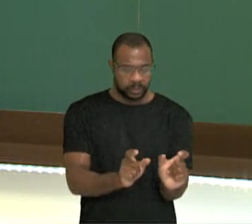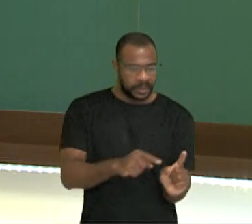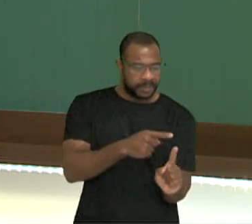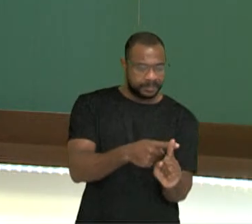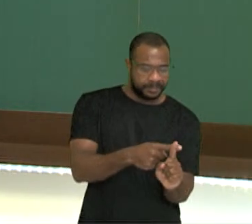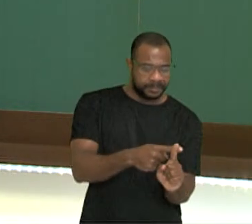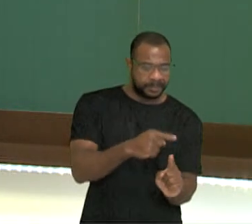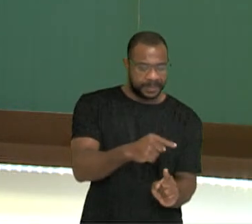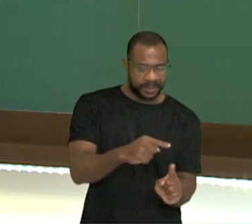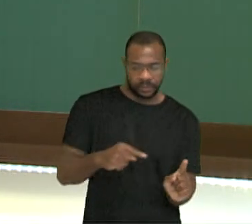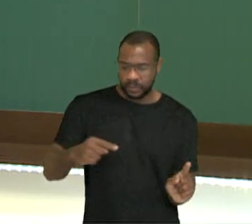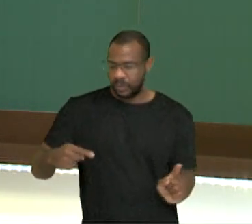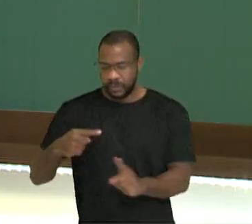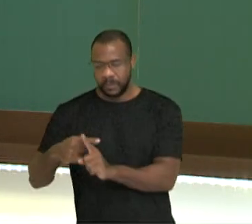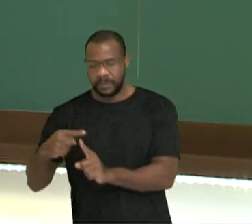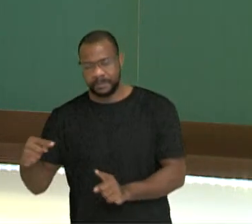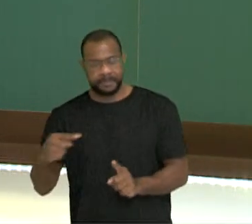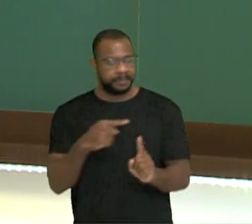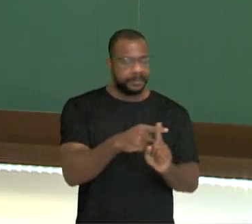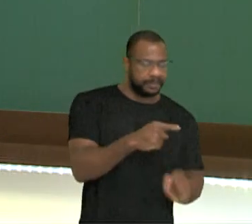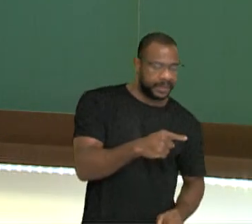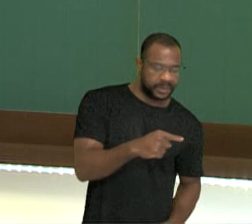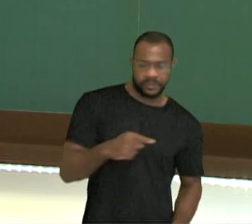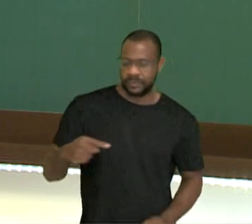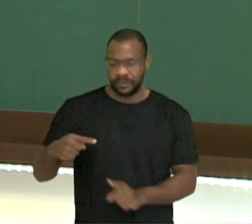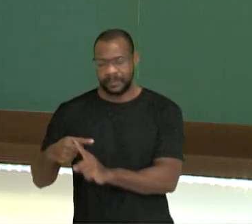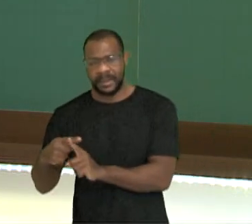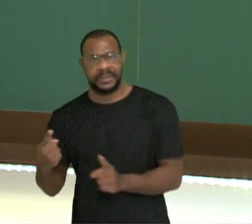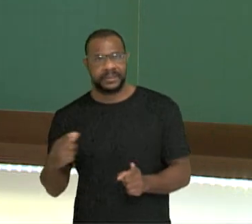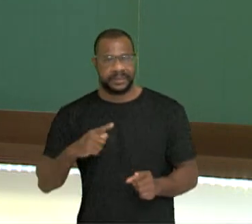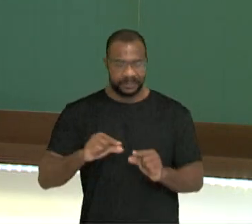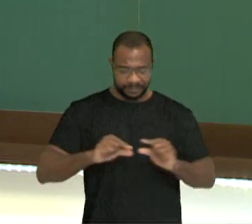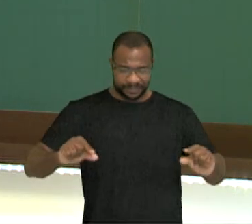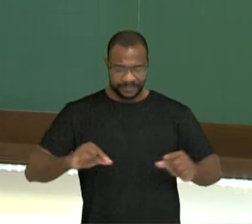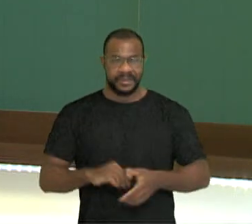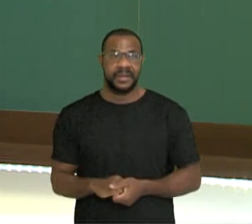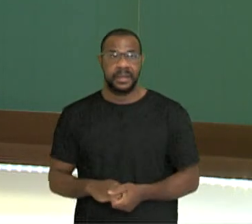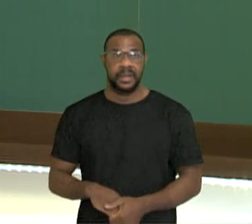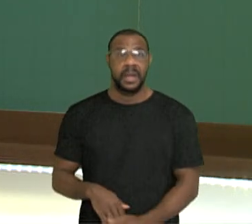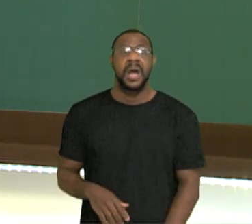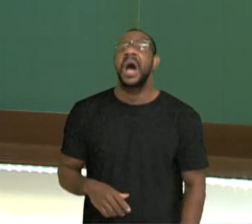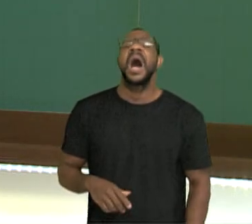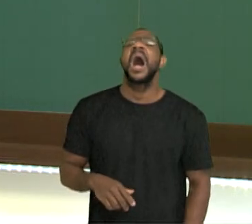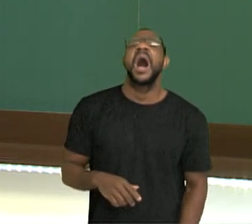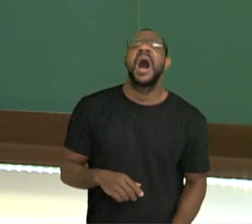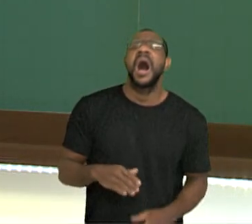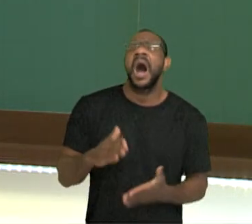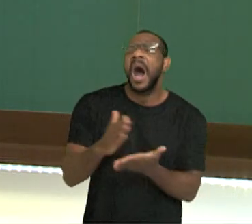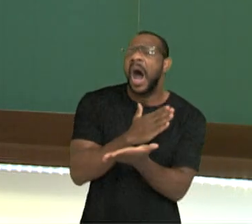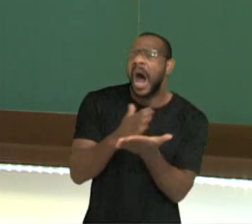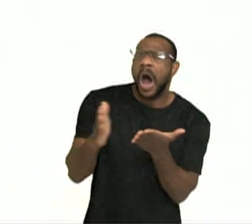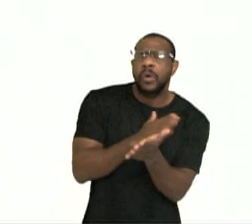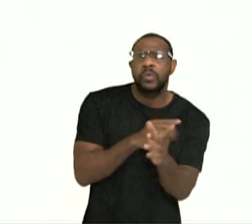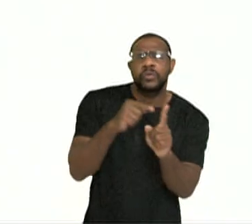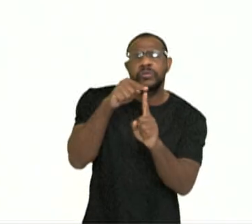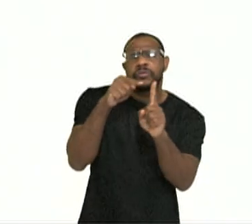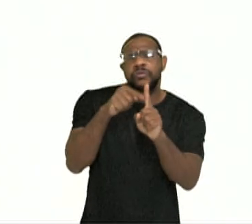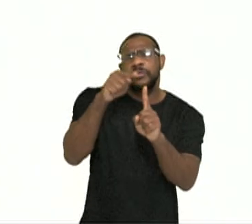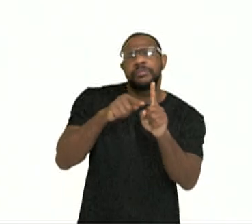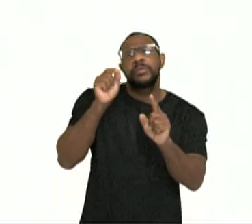mais risco de extinção, certo? Vamos conhecer então alguns tipos de gráfico, isso é bem importante,